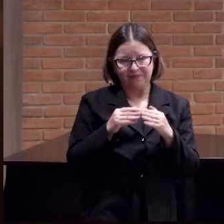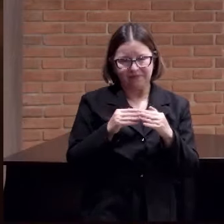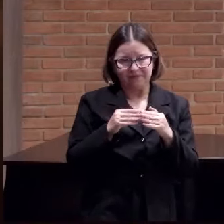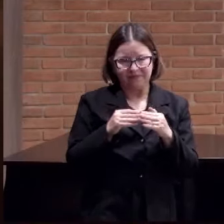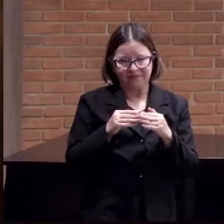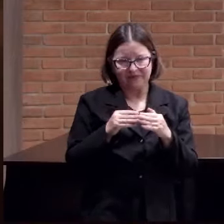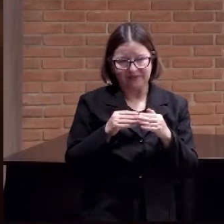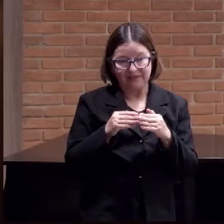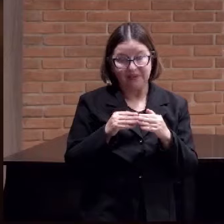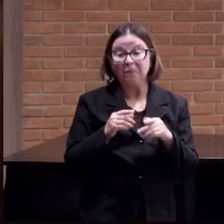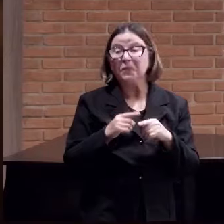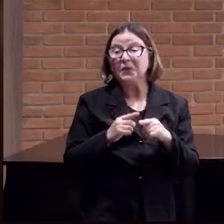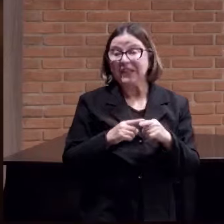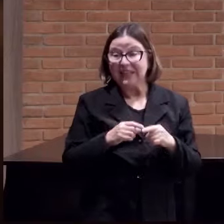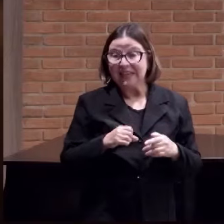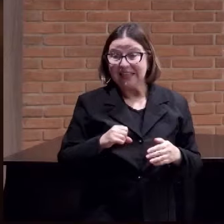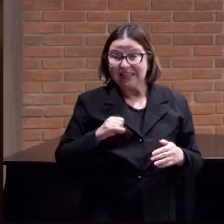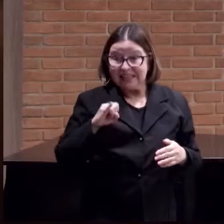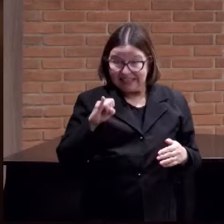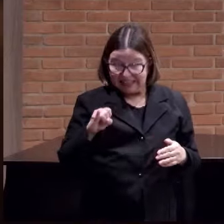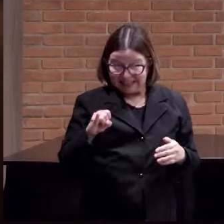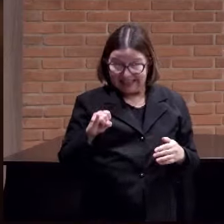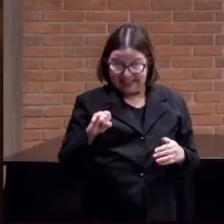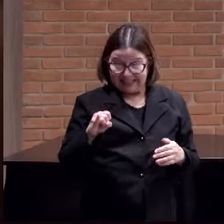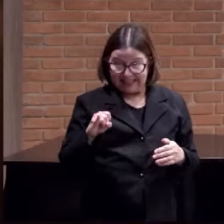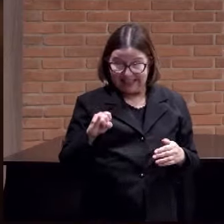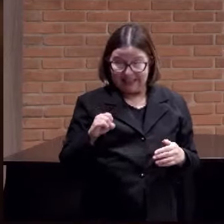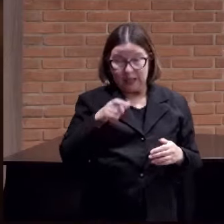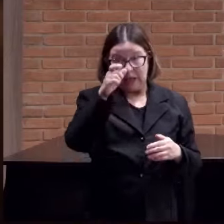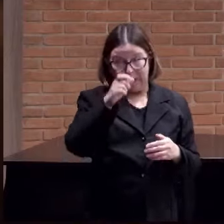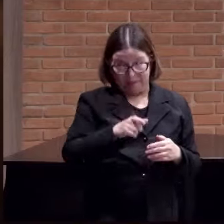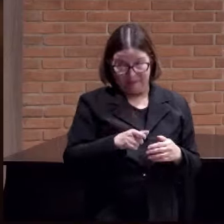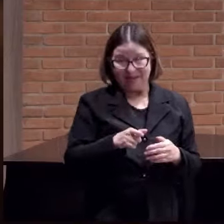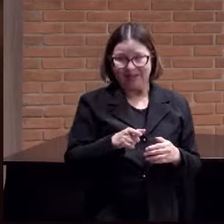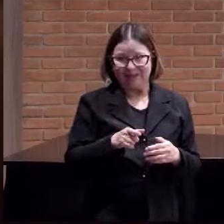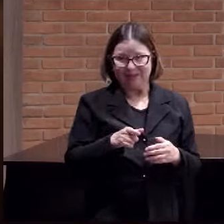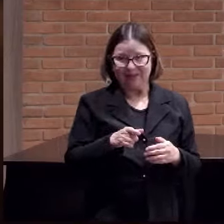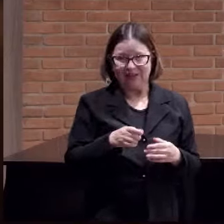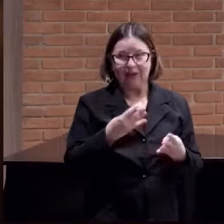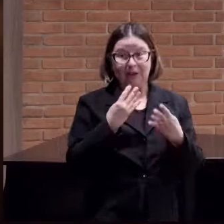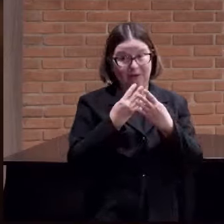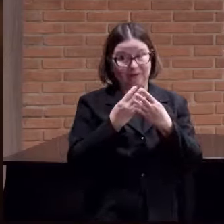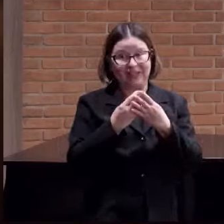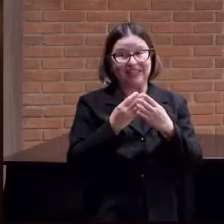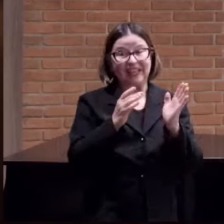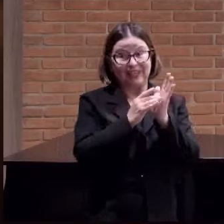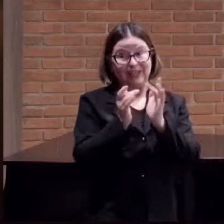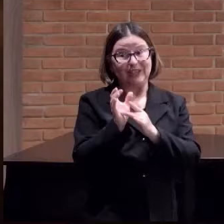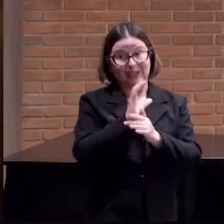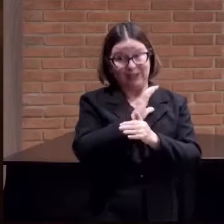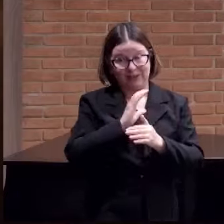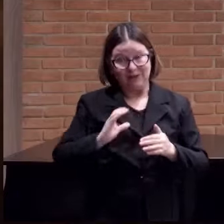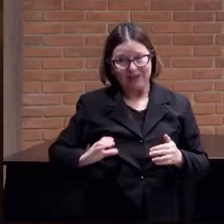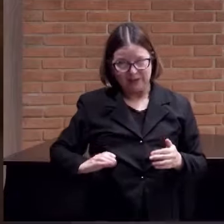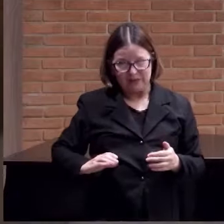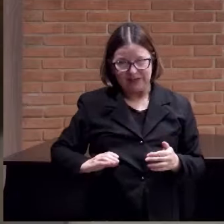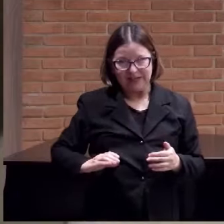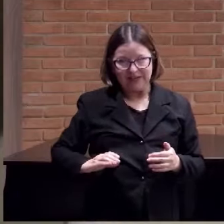alguém confessasse ser Jesus, o Cristo, fosse expulso da sinagoga. Você está vendo aqui?